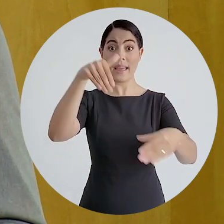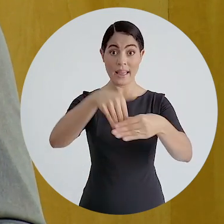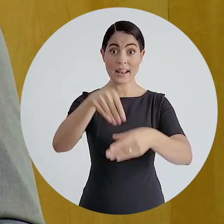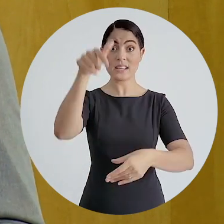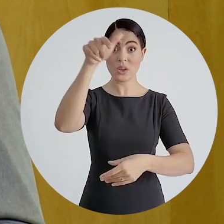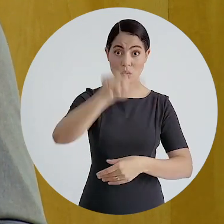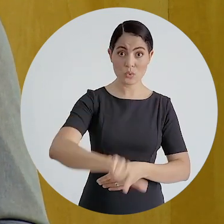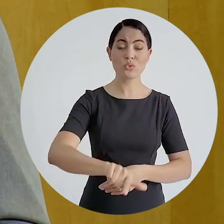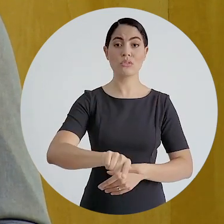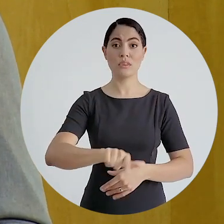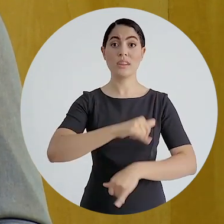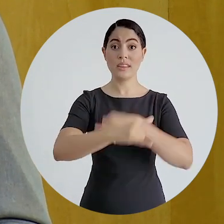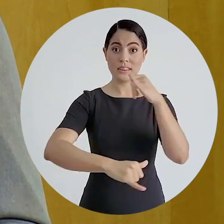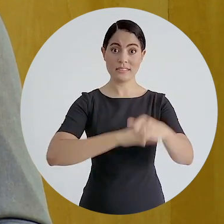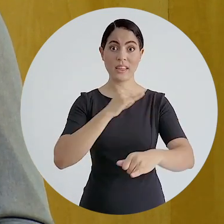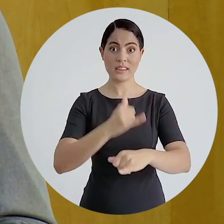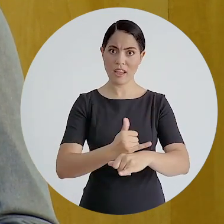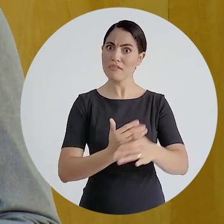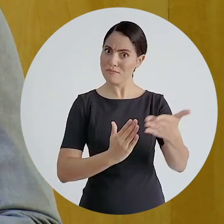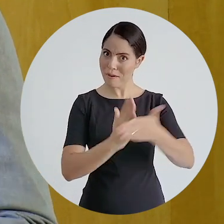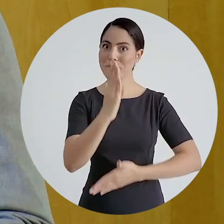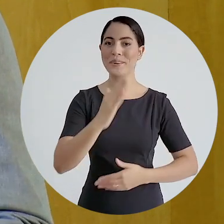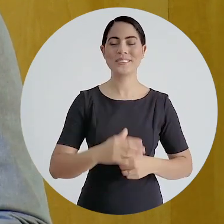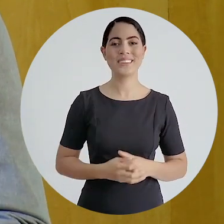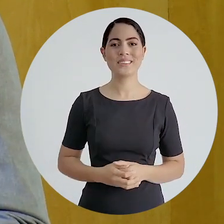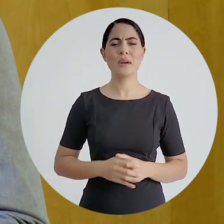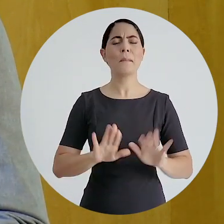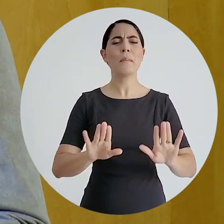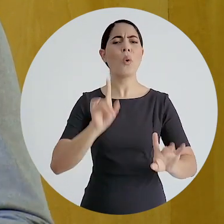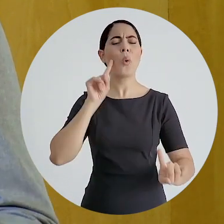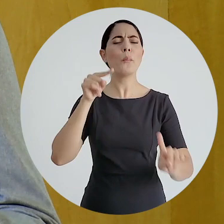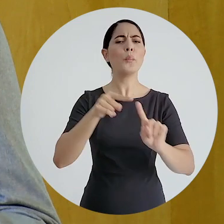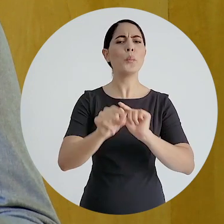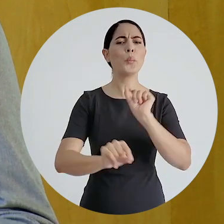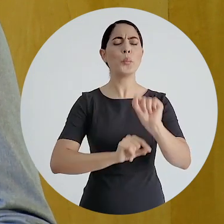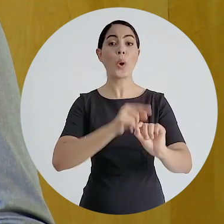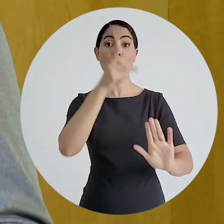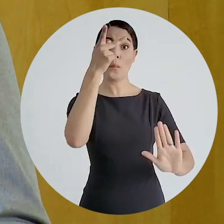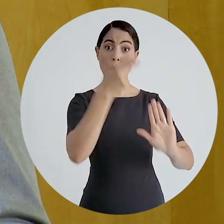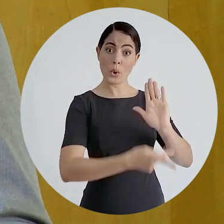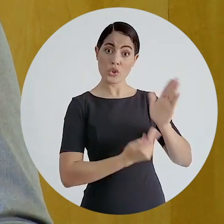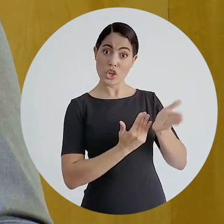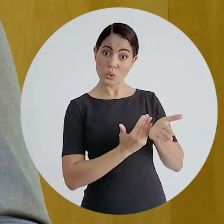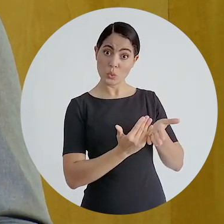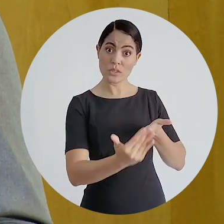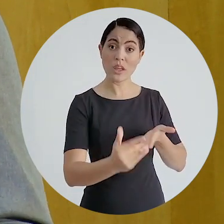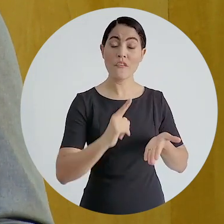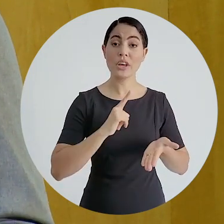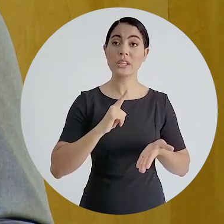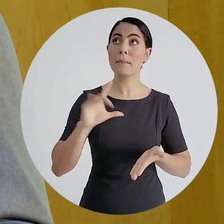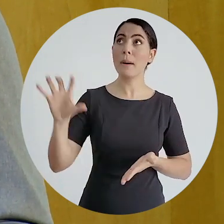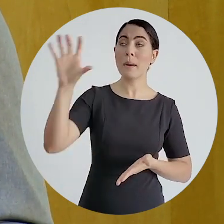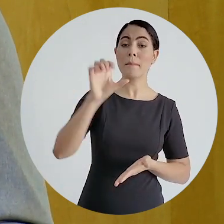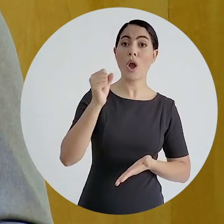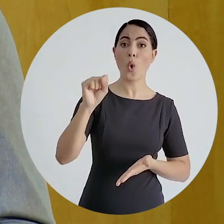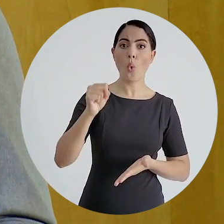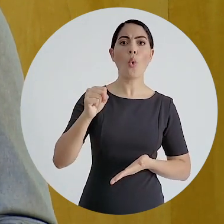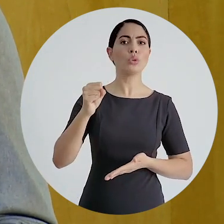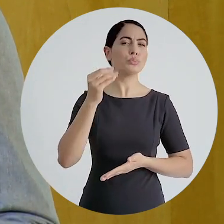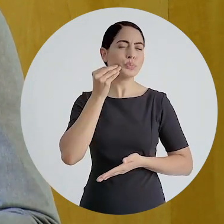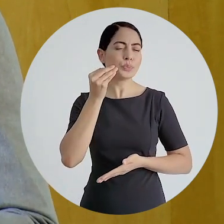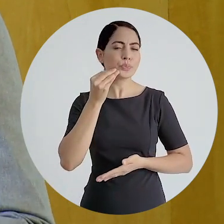via internet nos pleitos da Ordem. Inicialmente, a ideia é a realização de um projeto piloto em 8